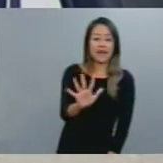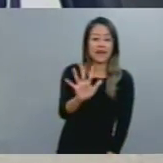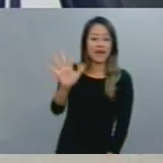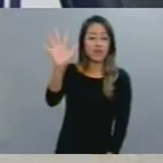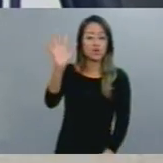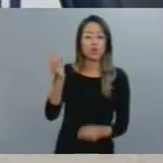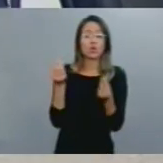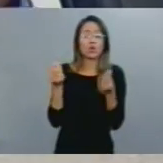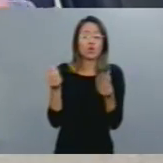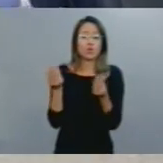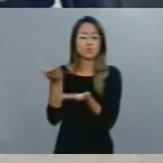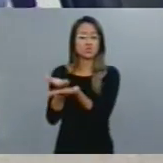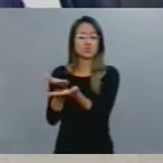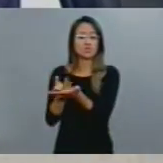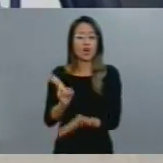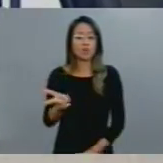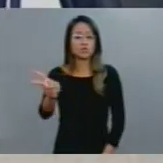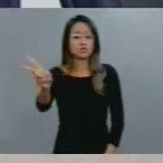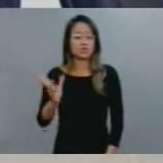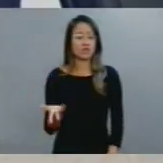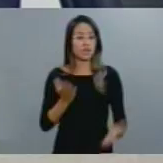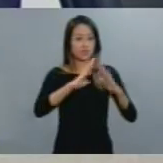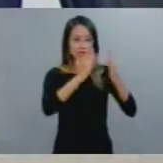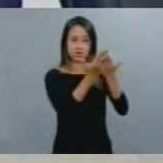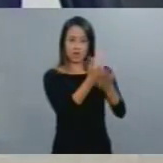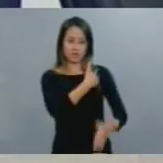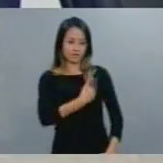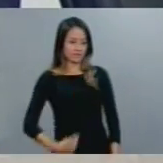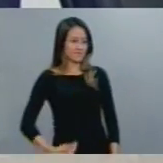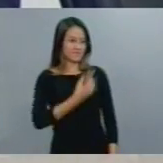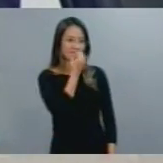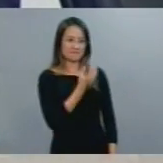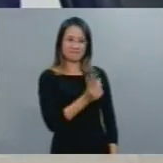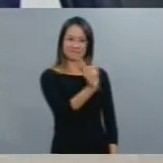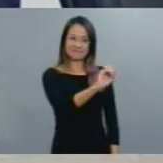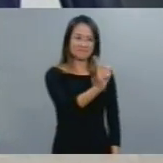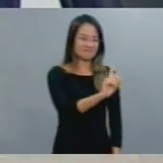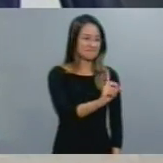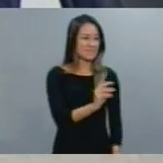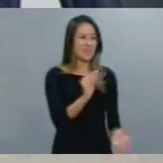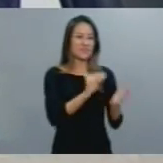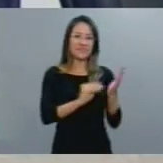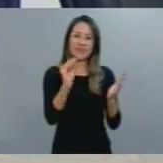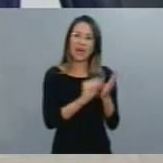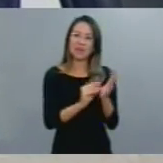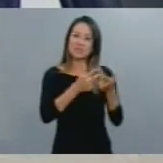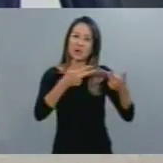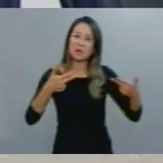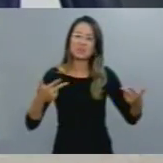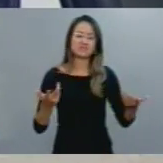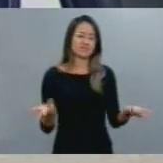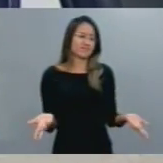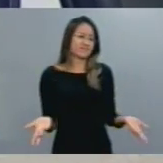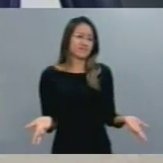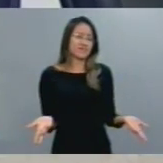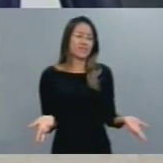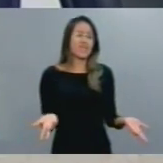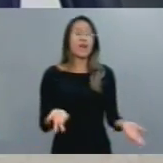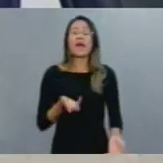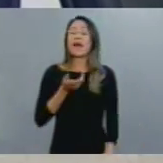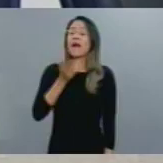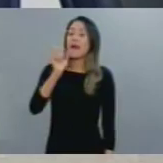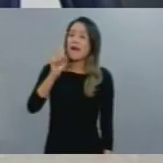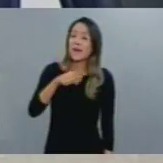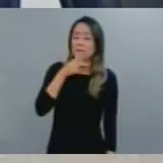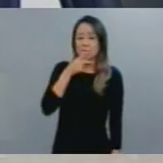colégio bom, porque os colégios públicos não têm a mínima condição de ensinar, é precário. E aí os pais botam nos colégios caros,